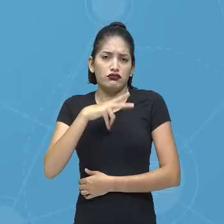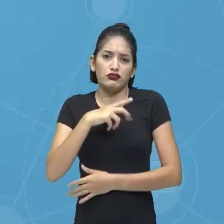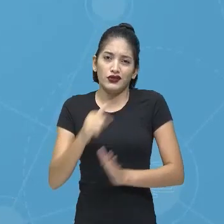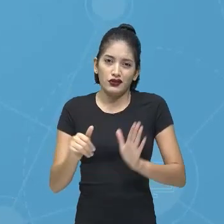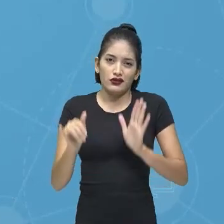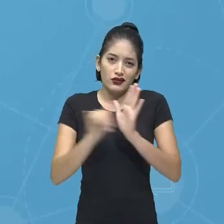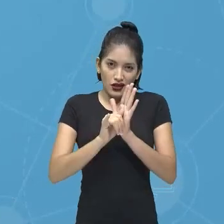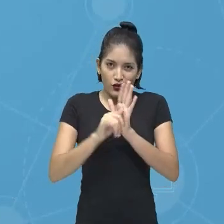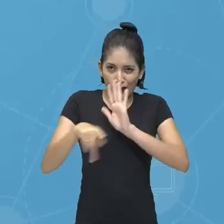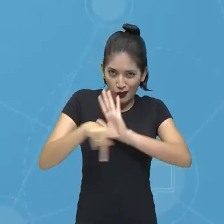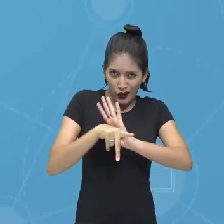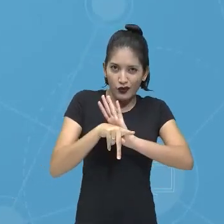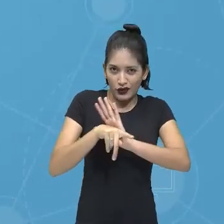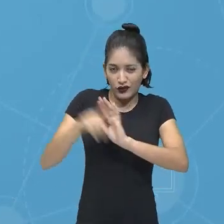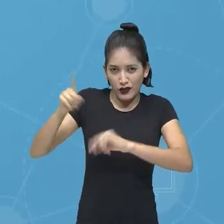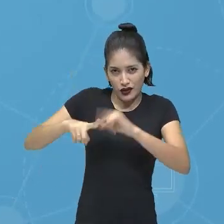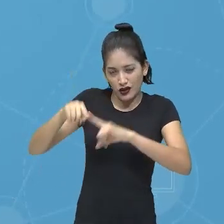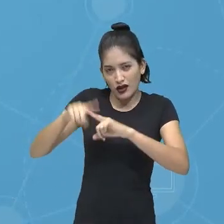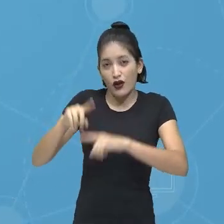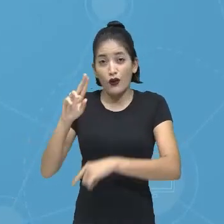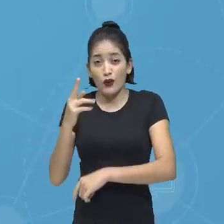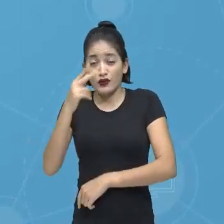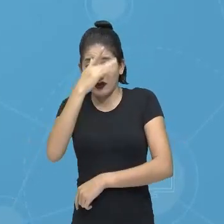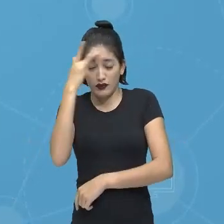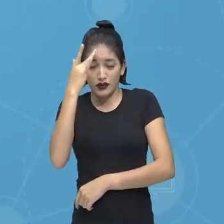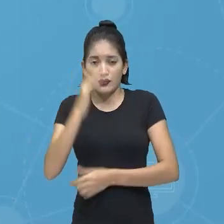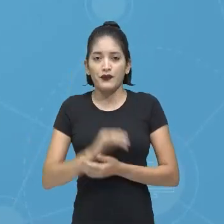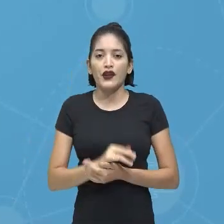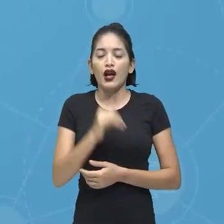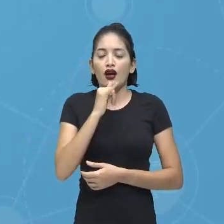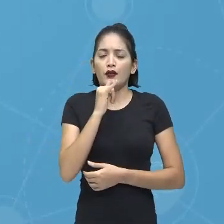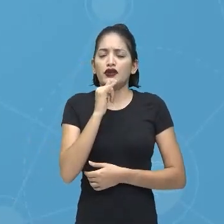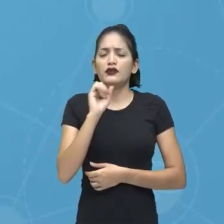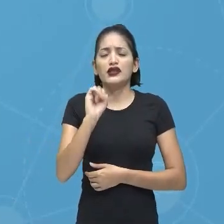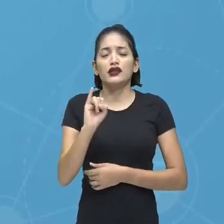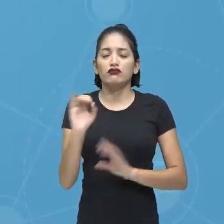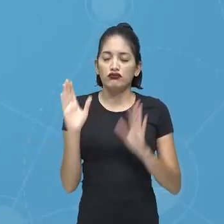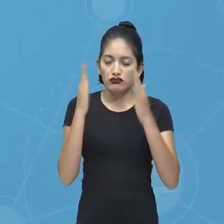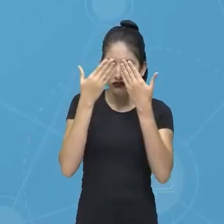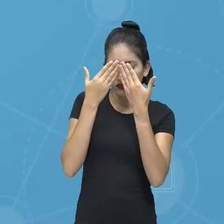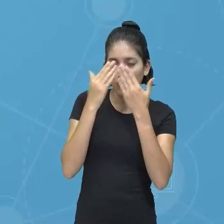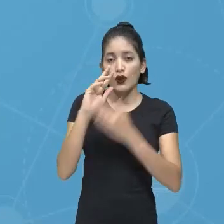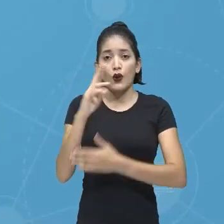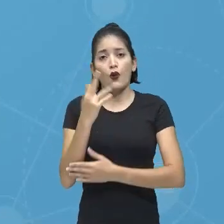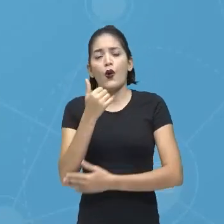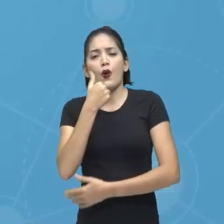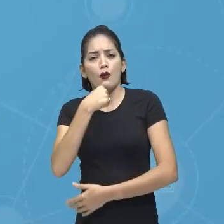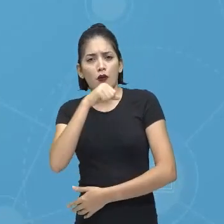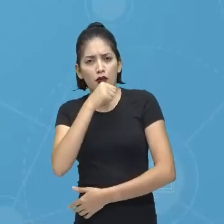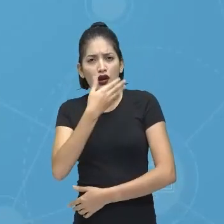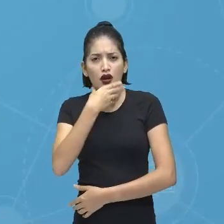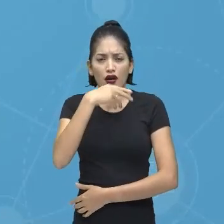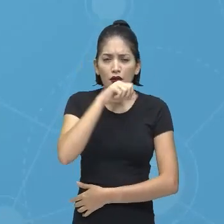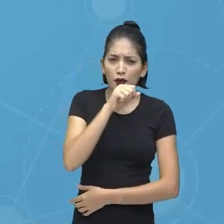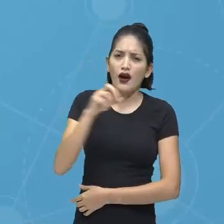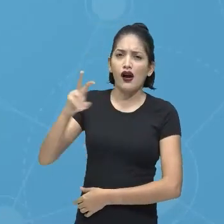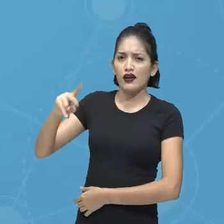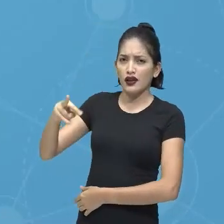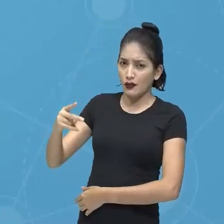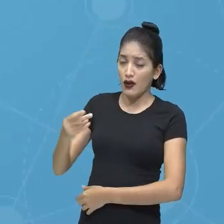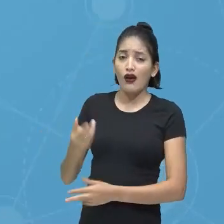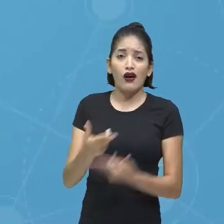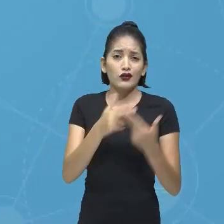posso classificar o timbre como identidade? Se você fechar os olhos, ou a sua mãe, o seu pai, o seu irmão, o